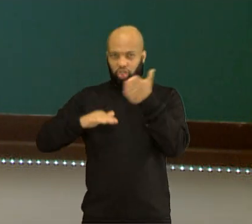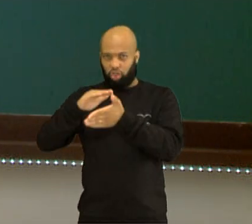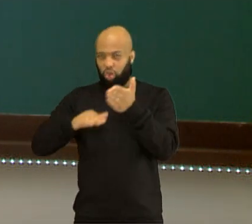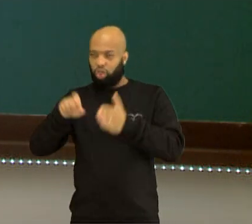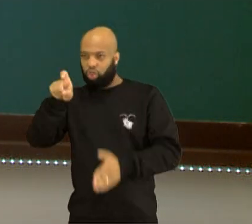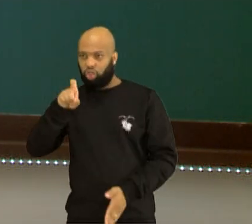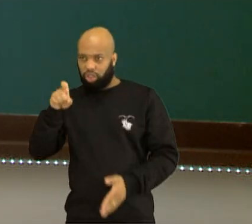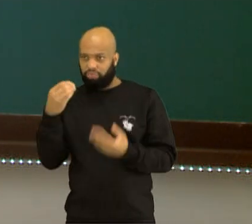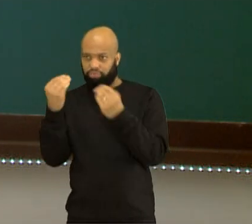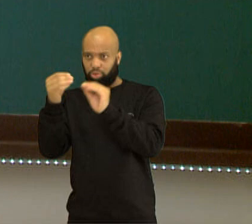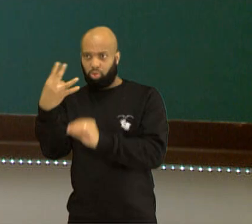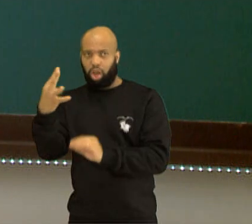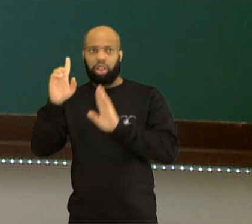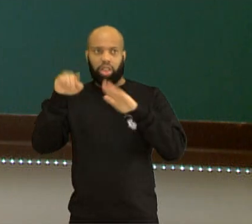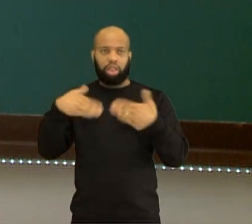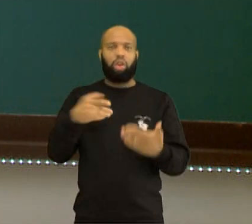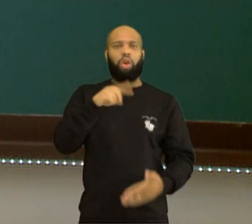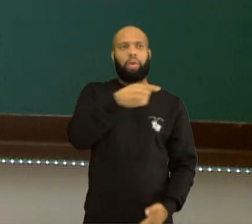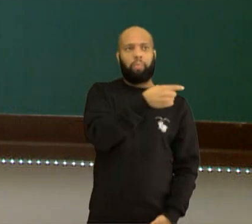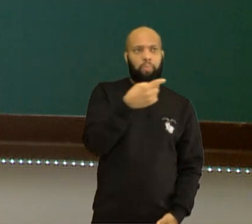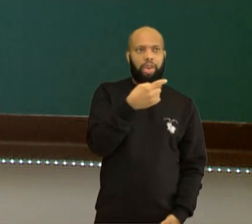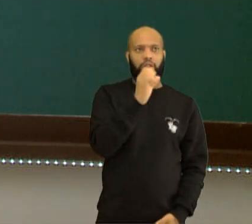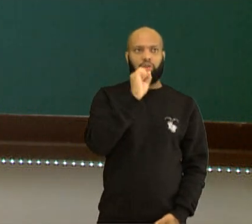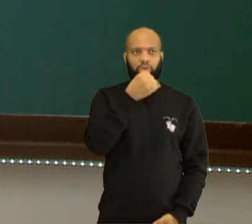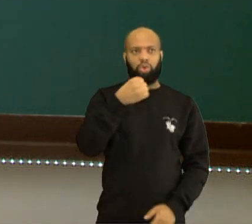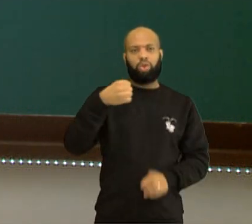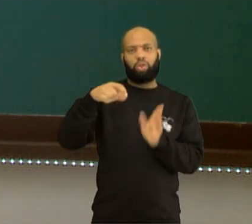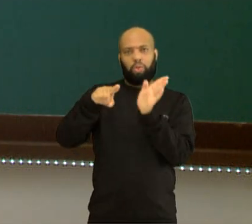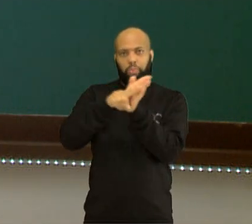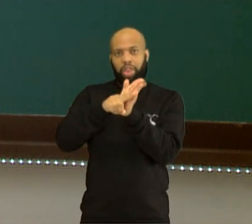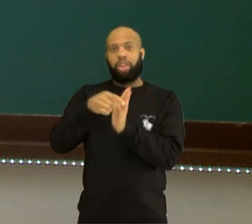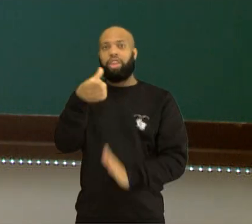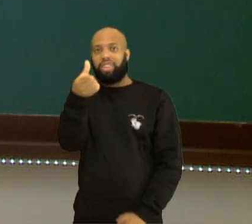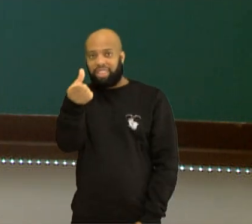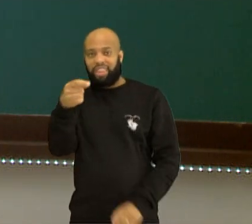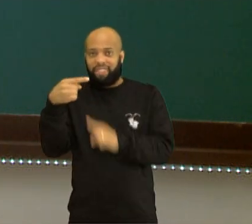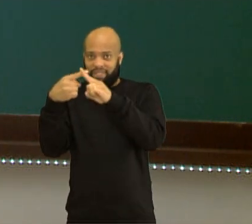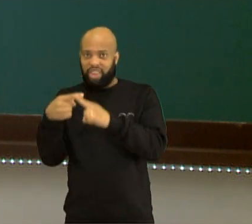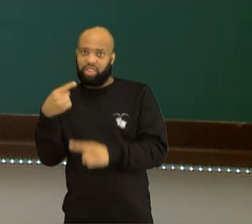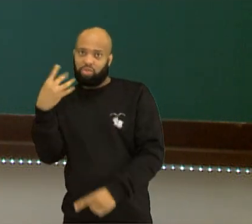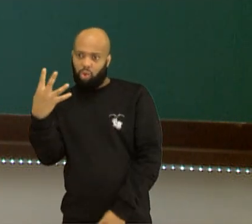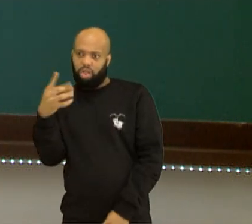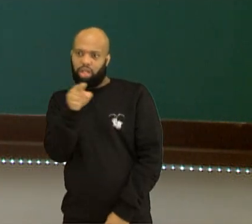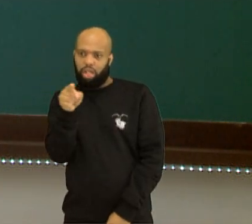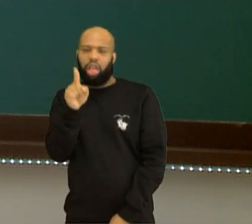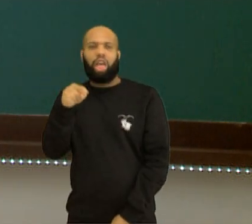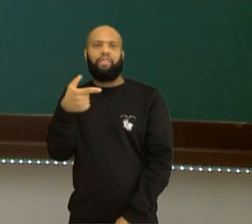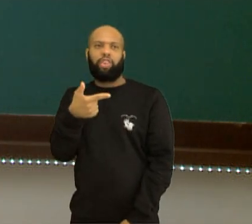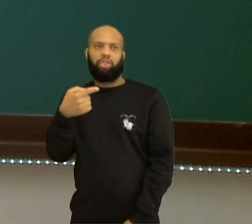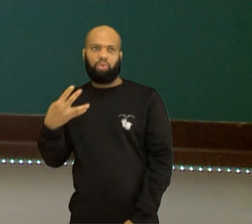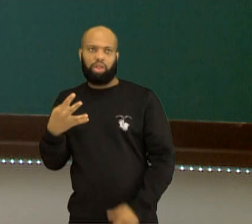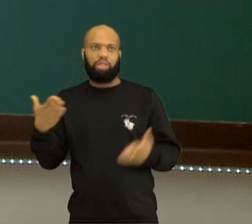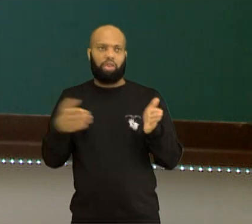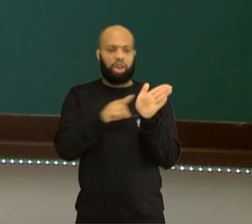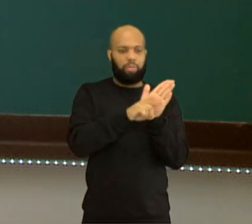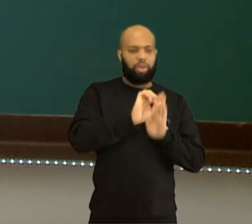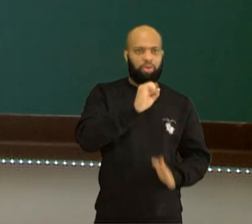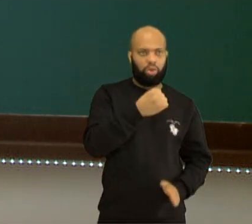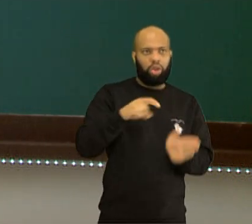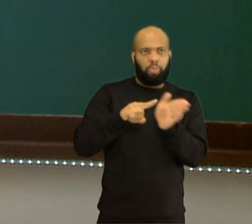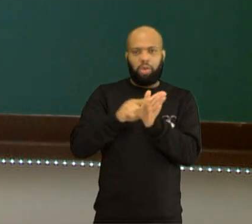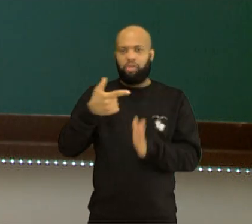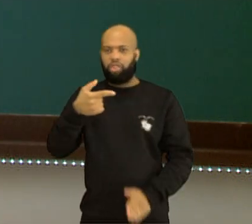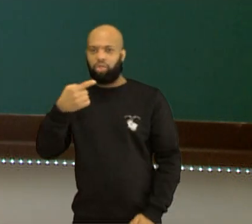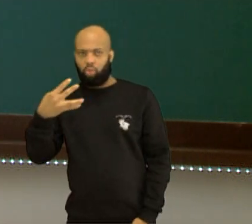tá? Então, vai ficar menos 8, 6 vezes 4, 24. Menos 8 menos 24 é